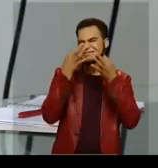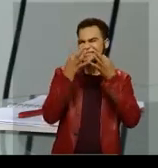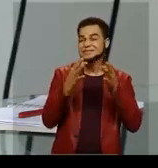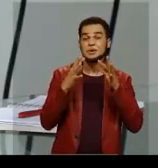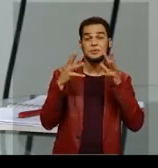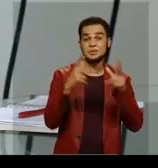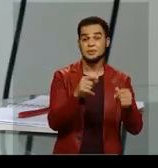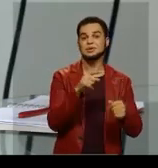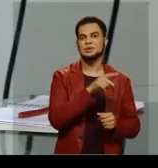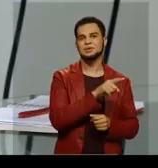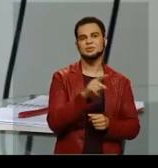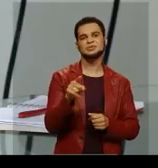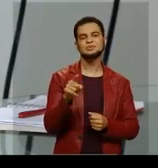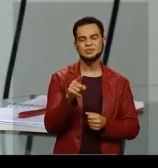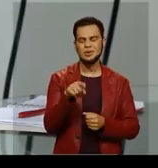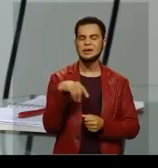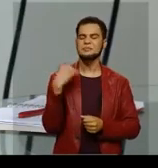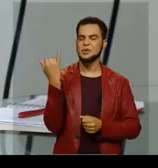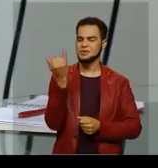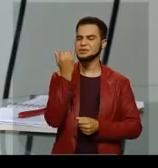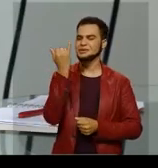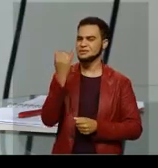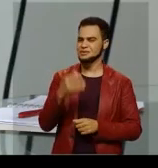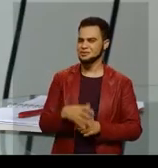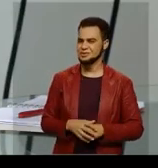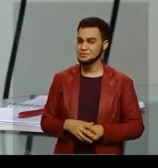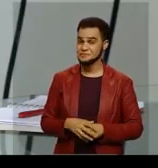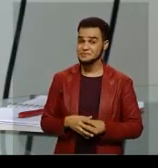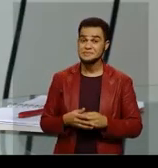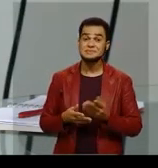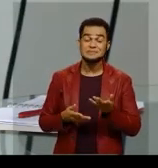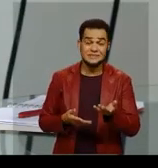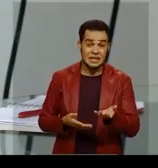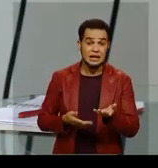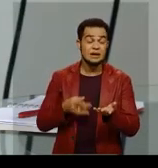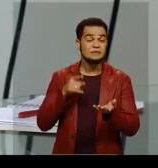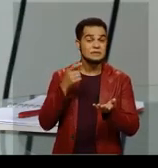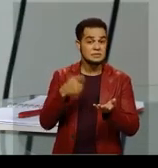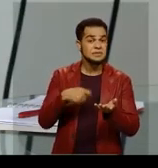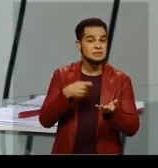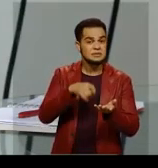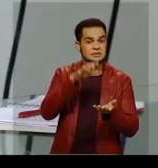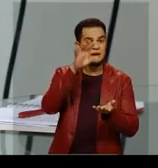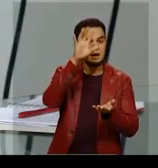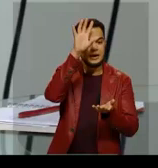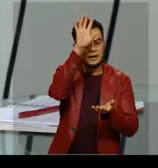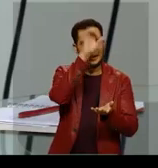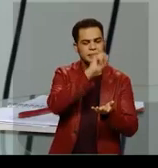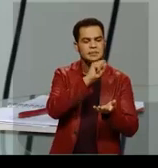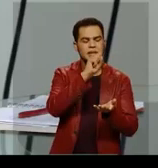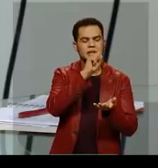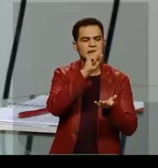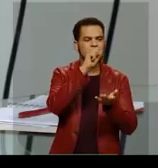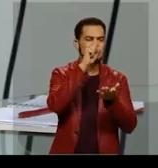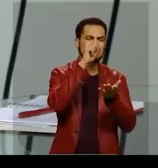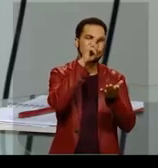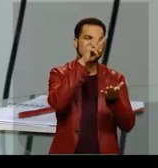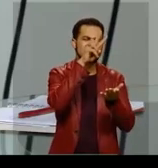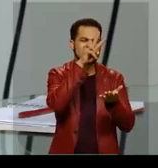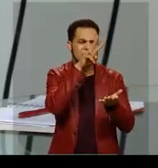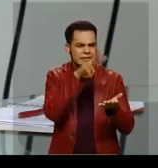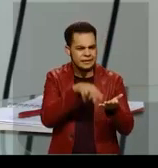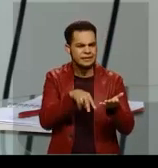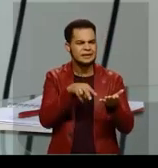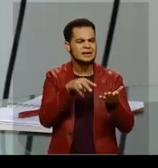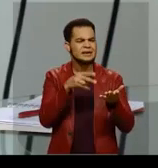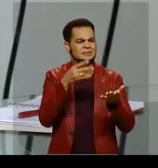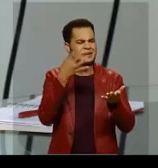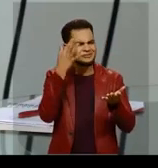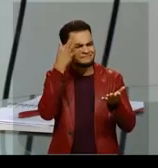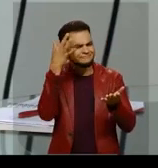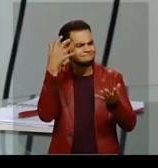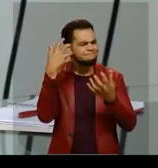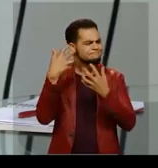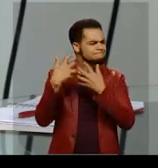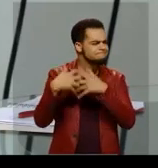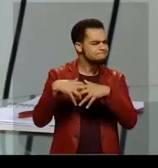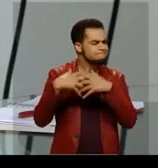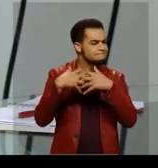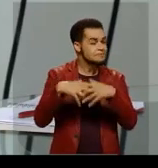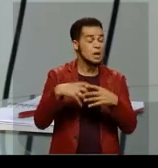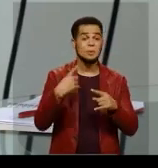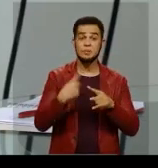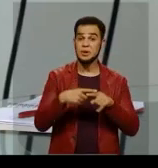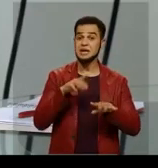suma importância. E aí você aprender a ler, porque, às vezes, a informação ali e o humor, né, ele tá